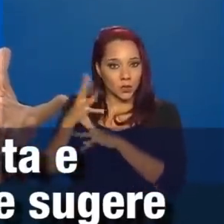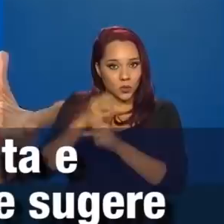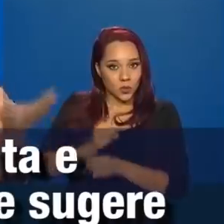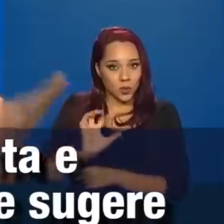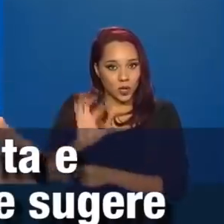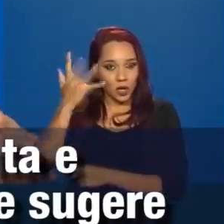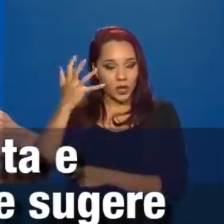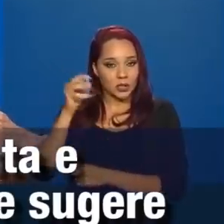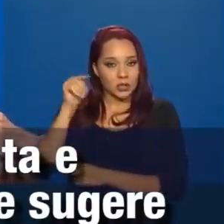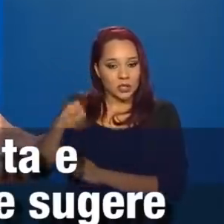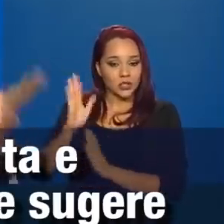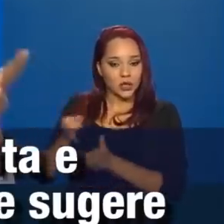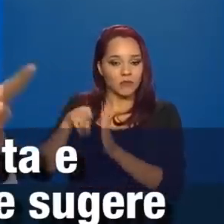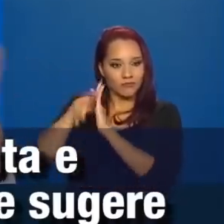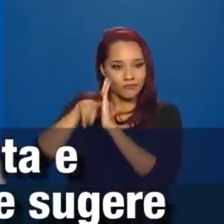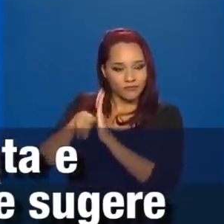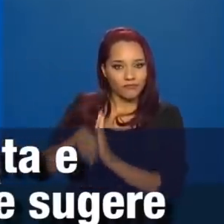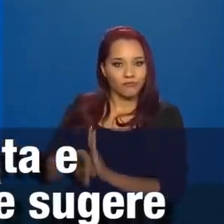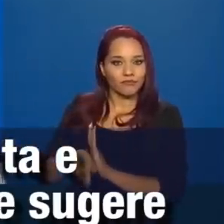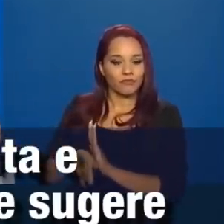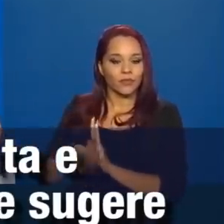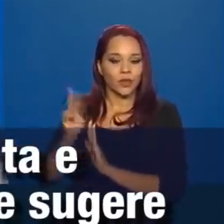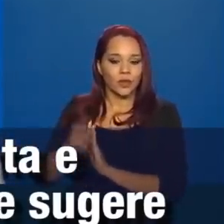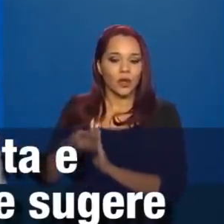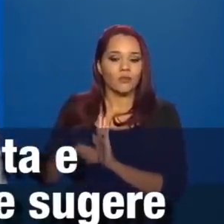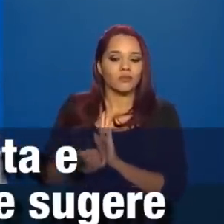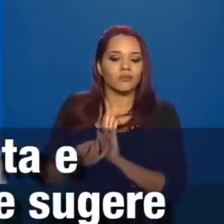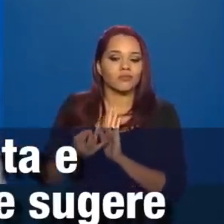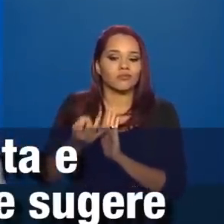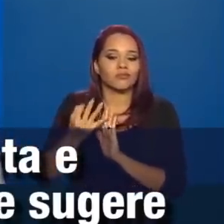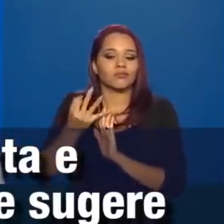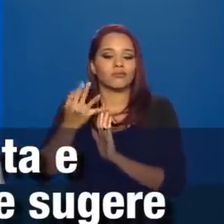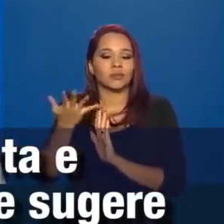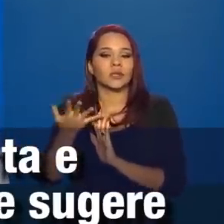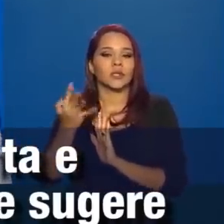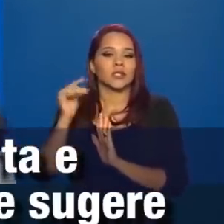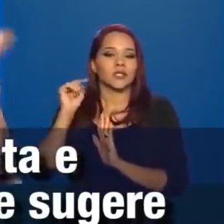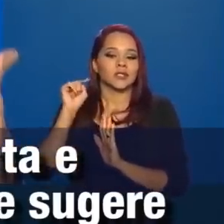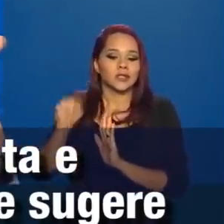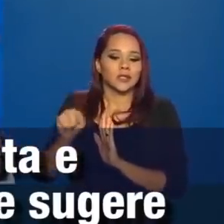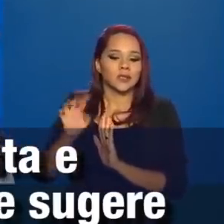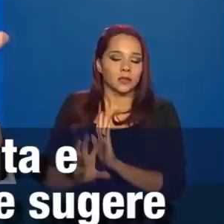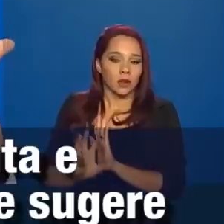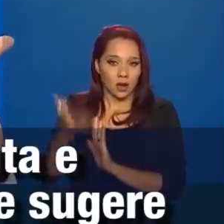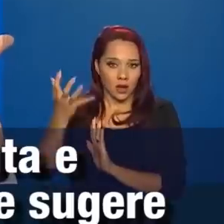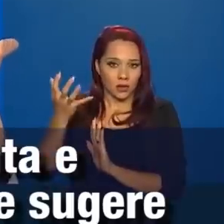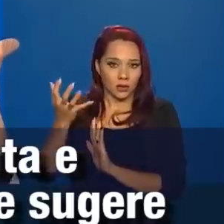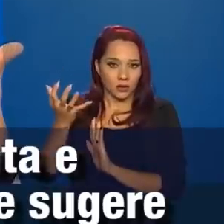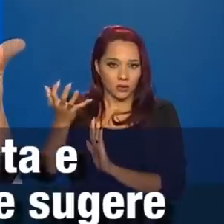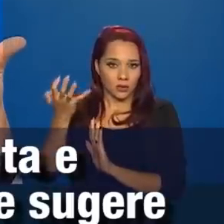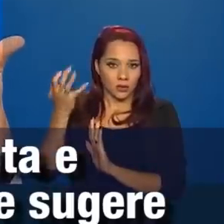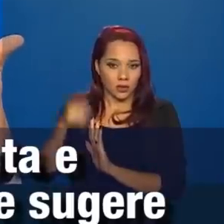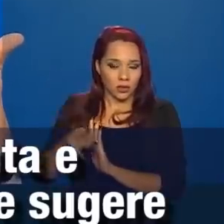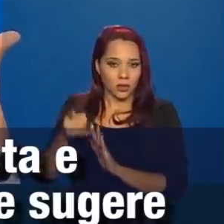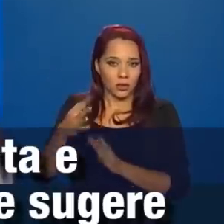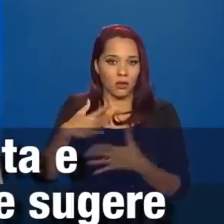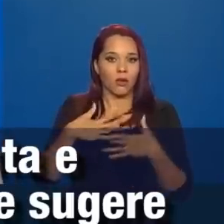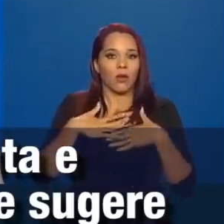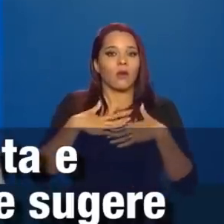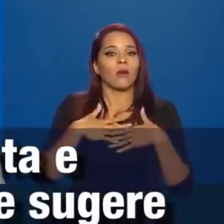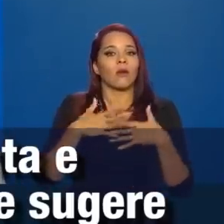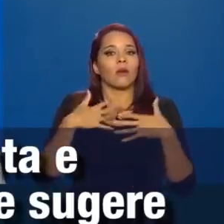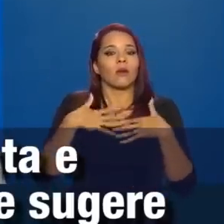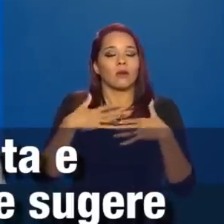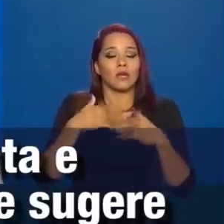casos em investigação. Ou seja, nós temos um volume expressivo de casos de síndrome respiratória aguda